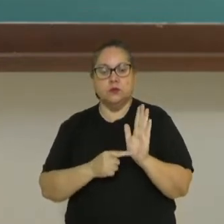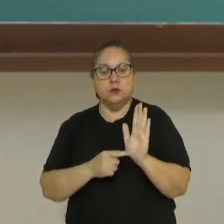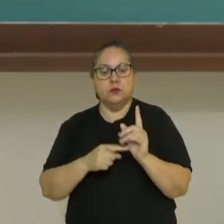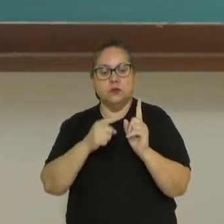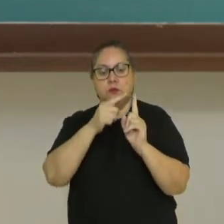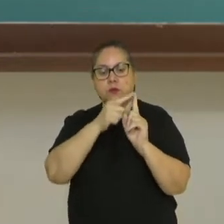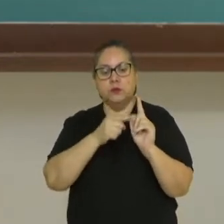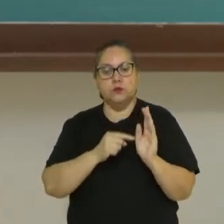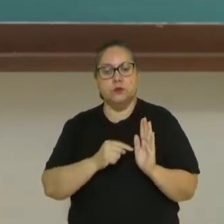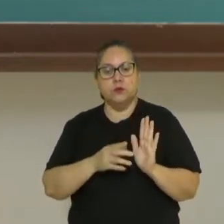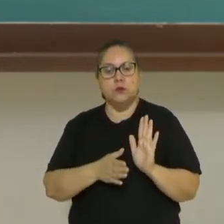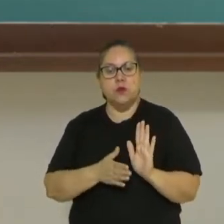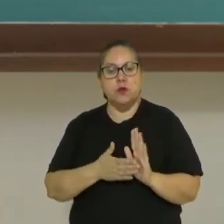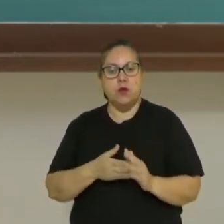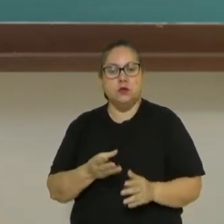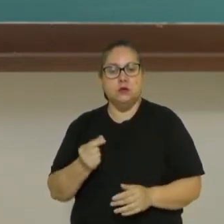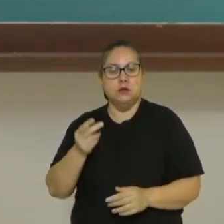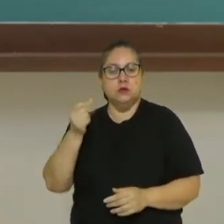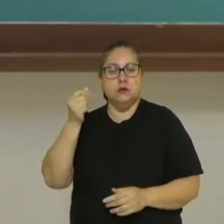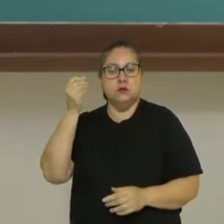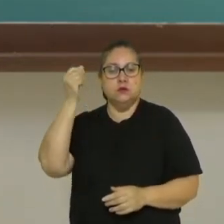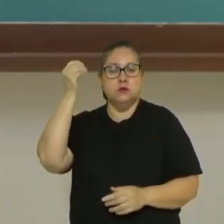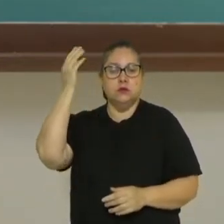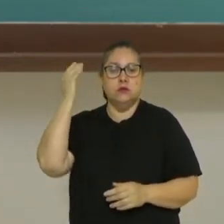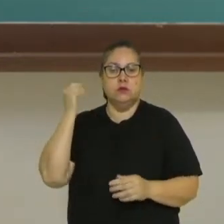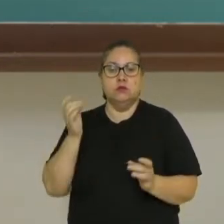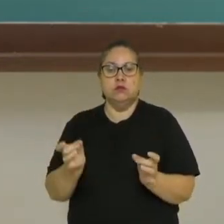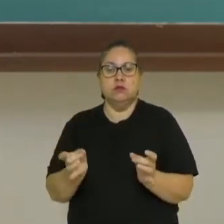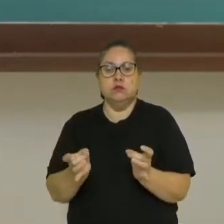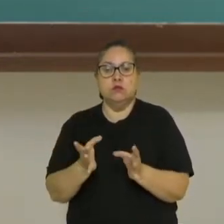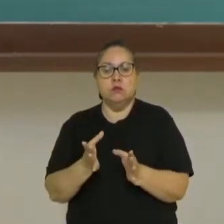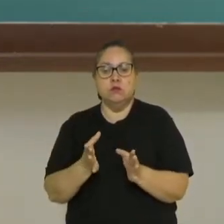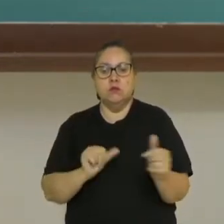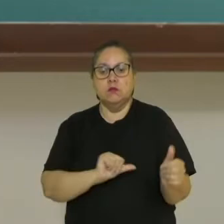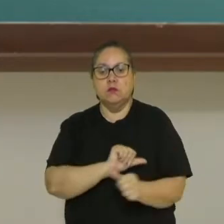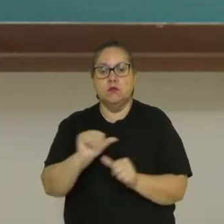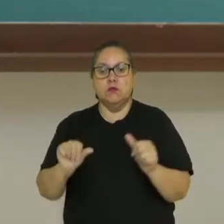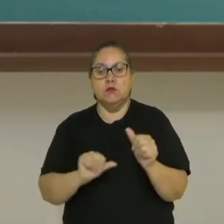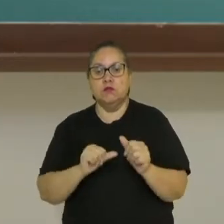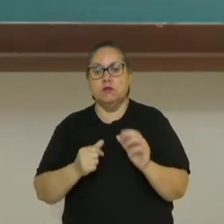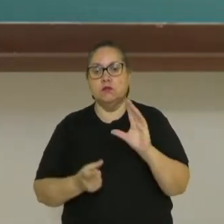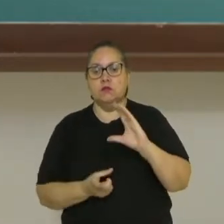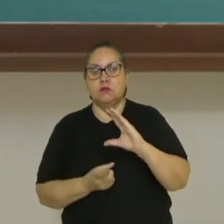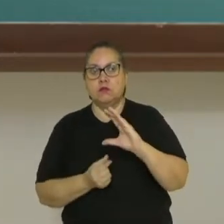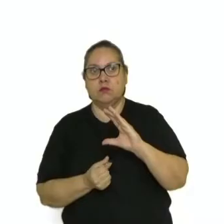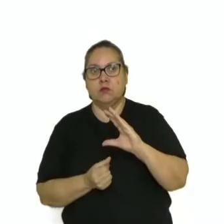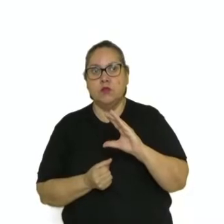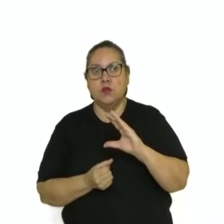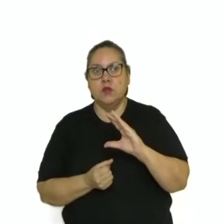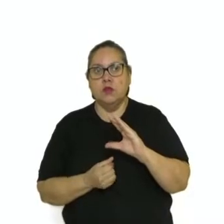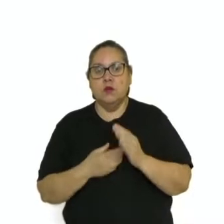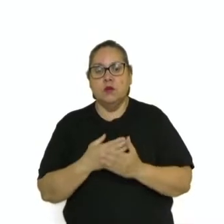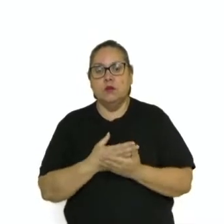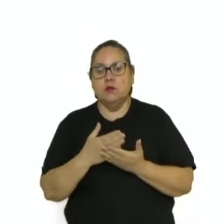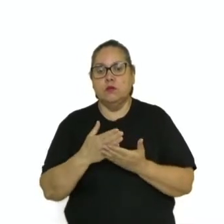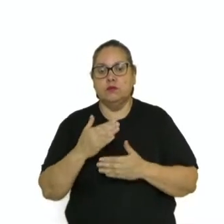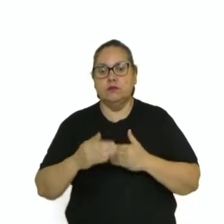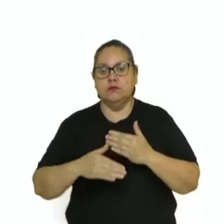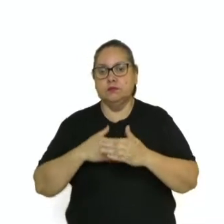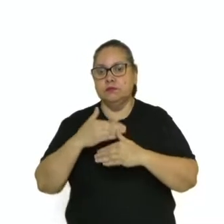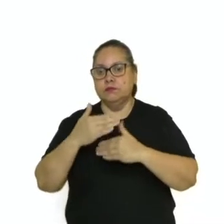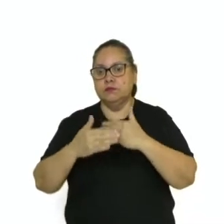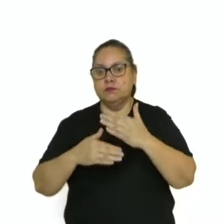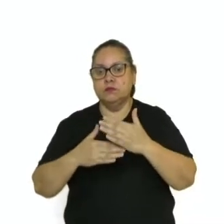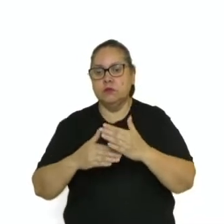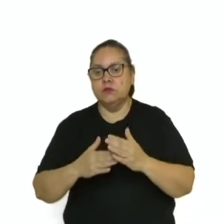econômico que foi quase milenar acabou virando para o capitalismo? O capitalismo começou a se